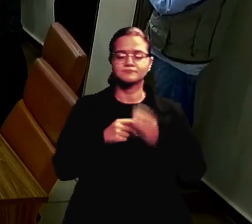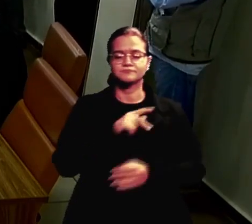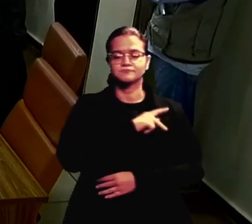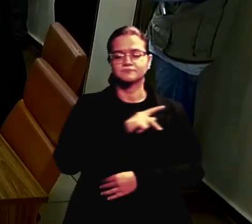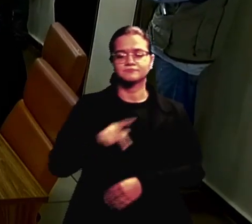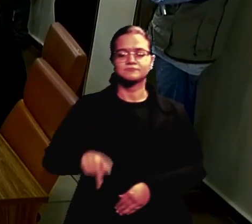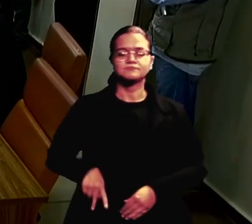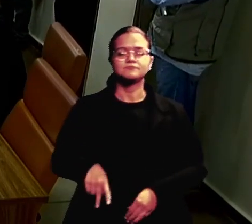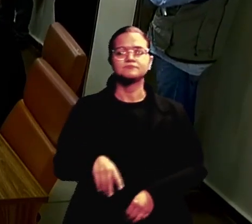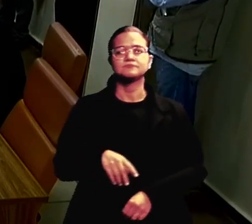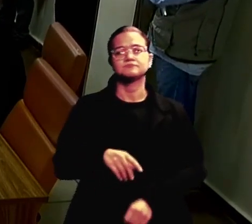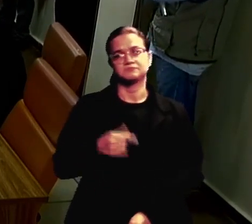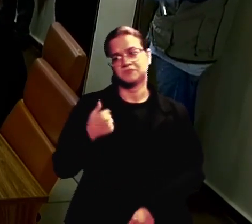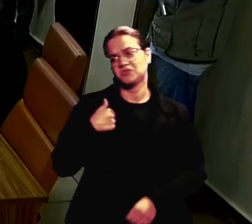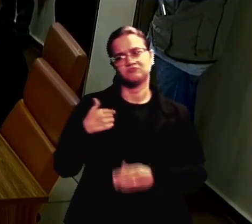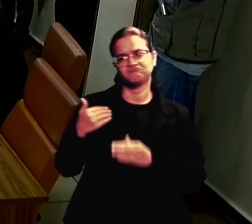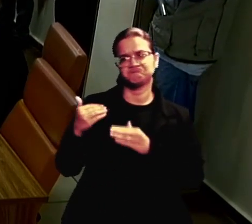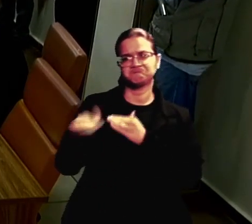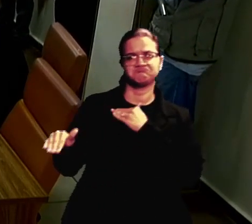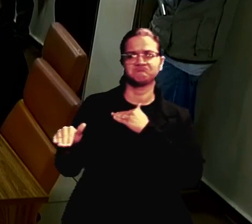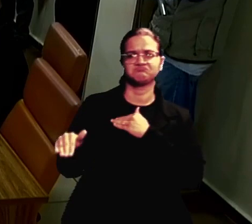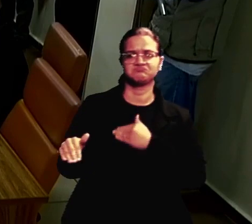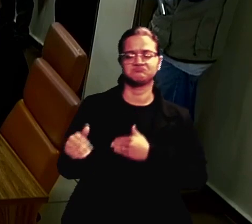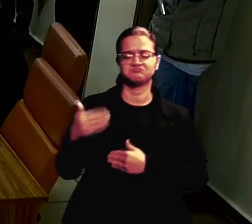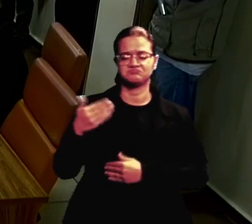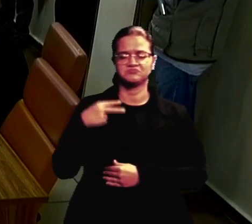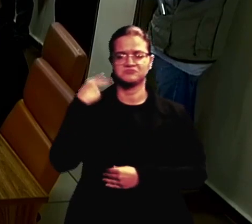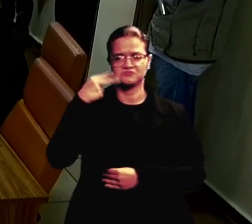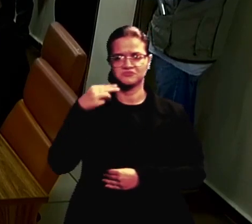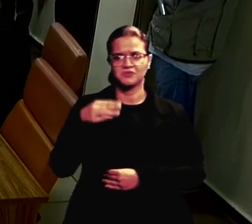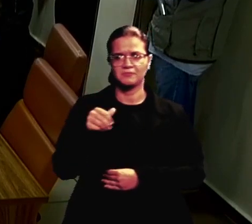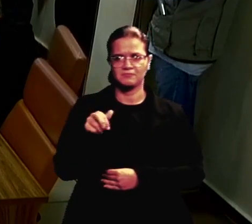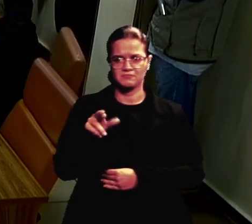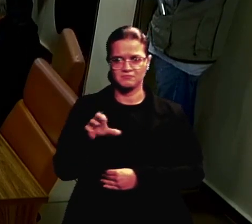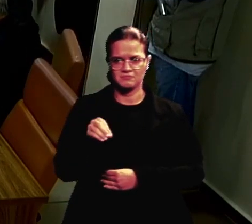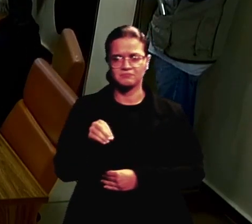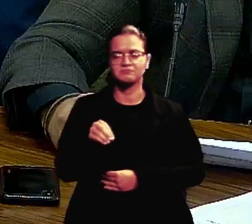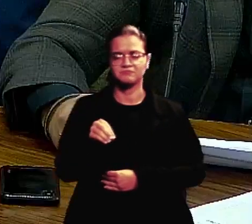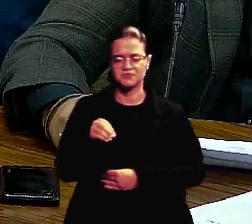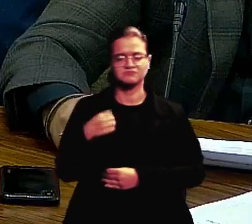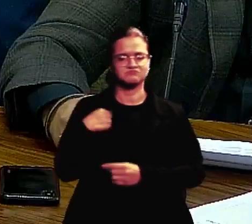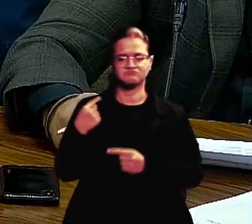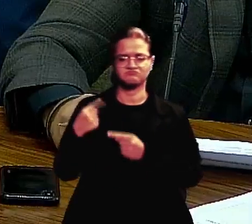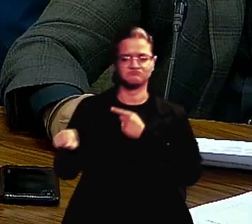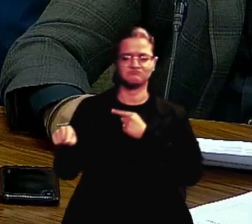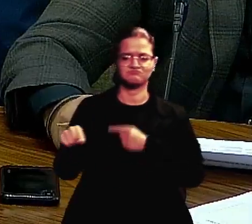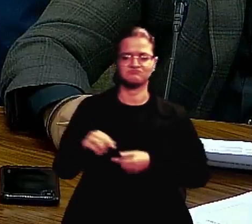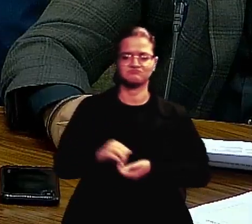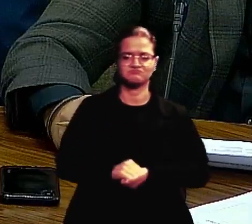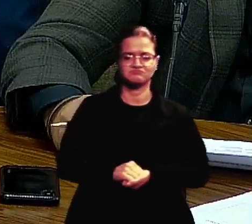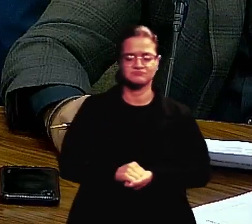Presidente, discordo com o nosso amigo vereador Mauro Rubem, da matéria.